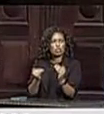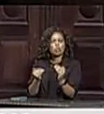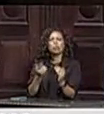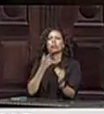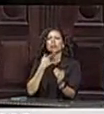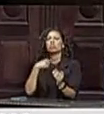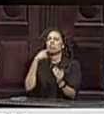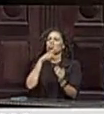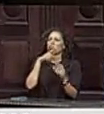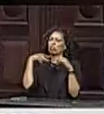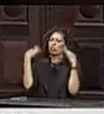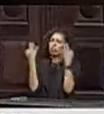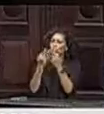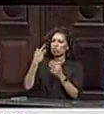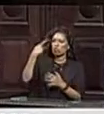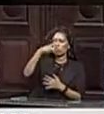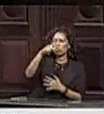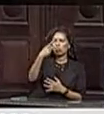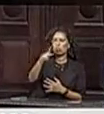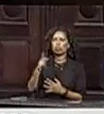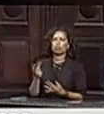da família.